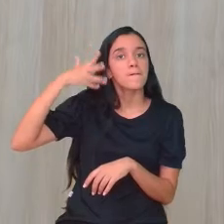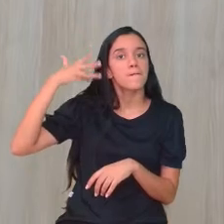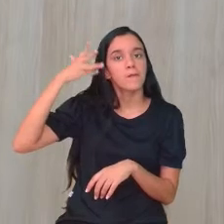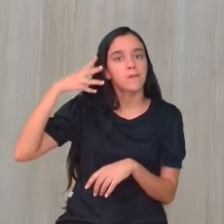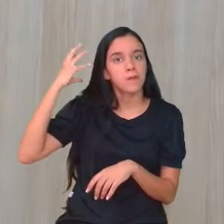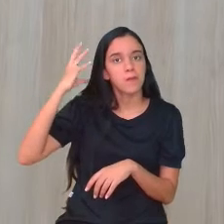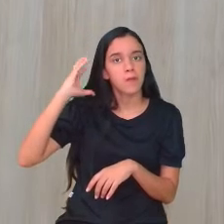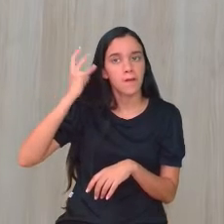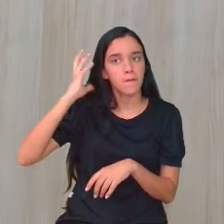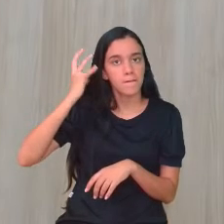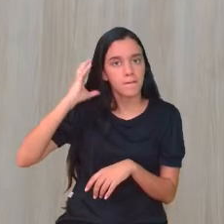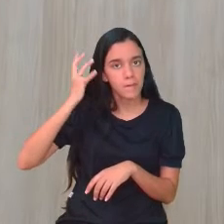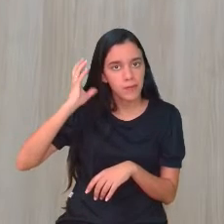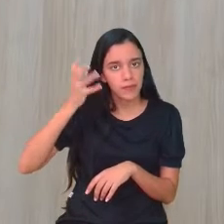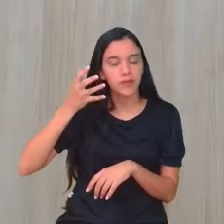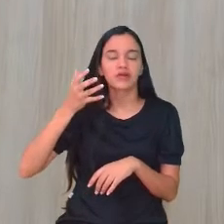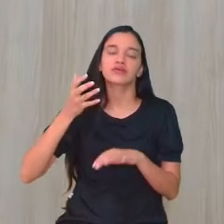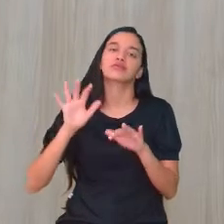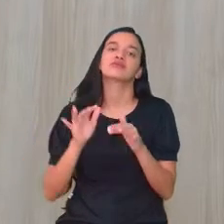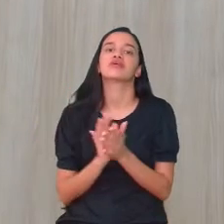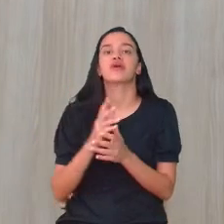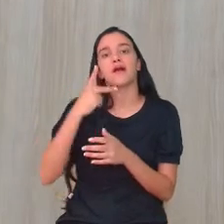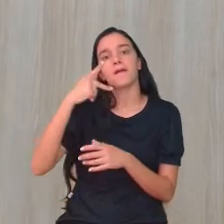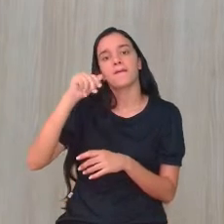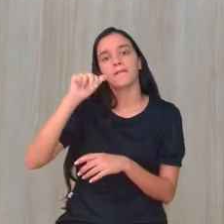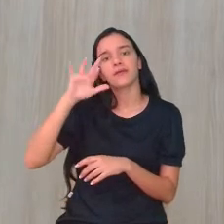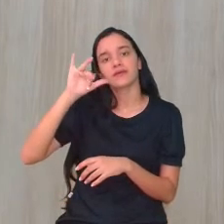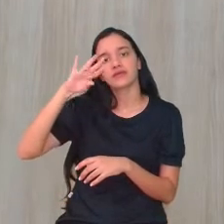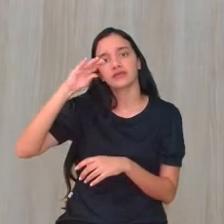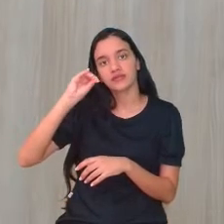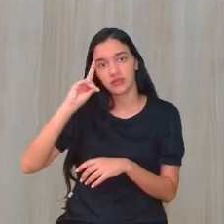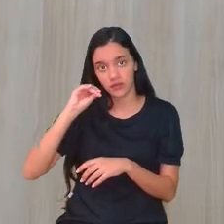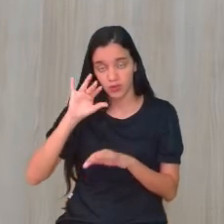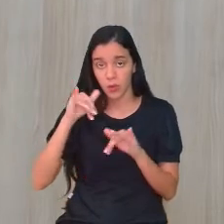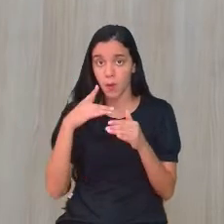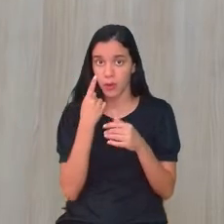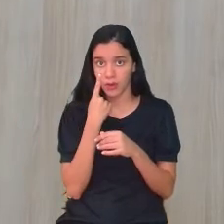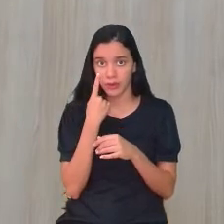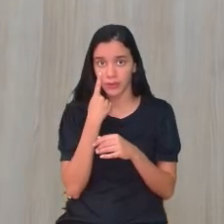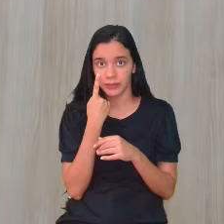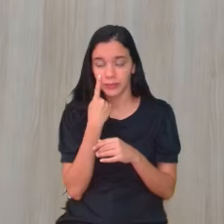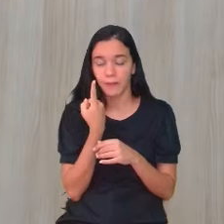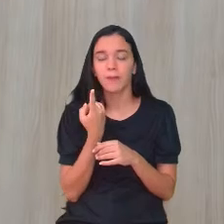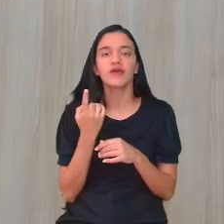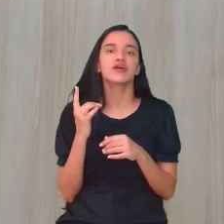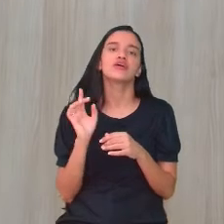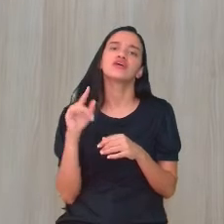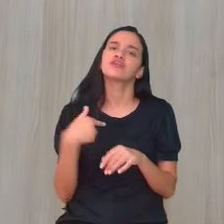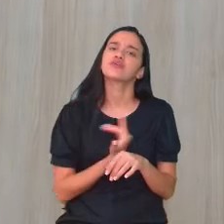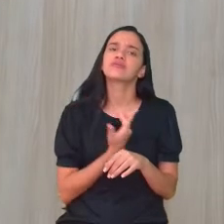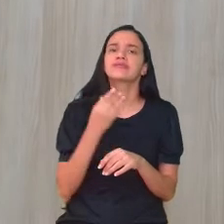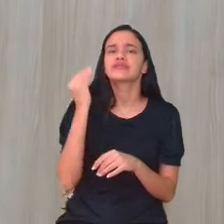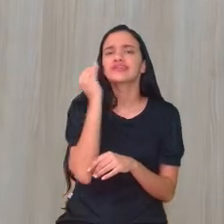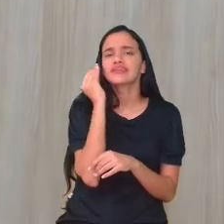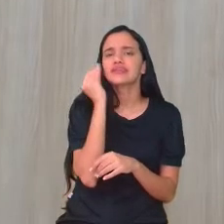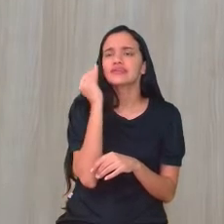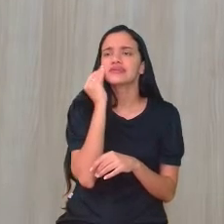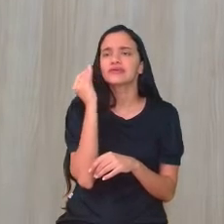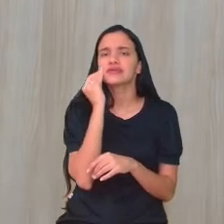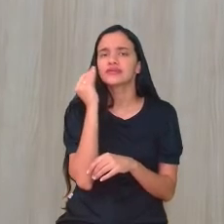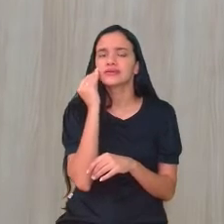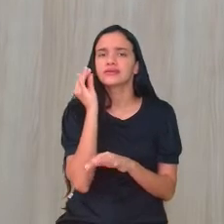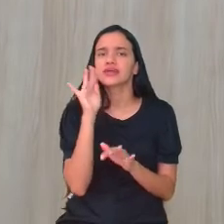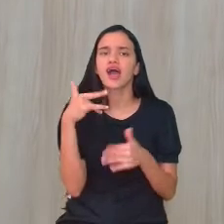do Estado, né, fascista. Então, vejam só, dito isso, a gente vai tentar, né, trabalhar um pouquinho sobre